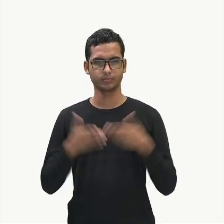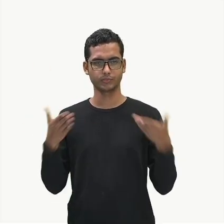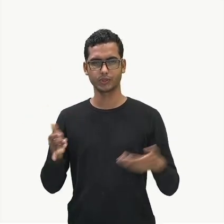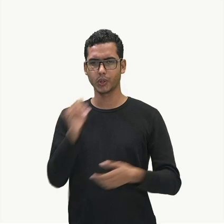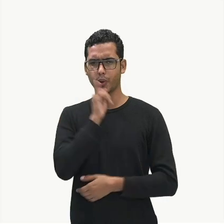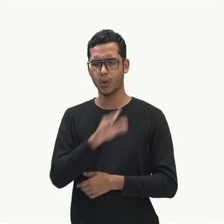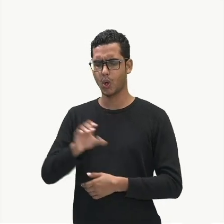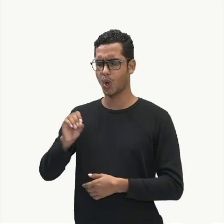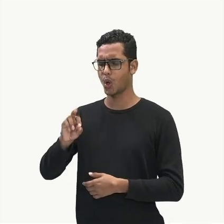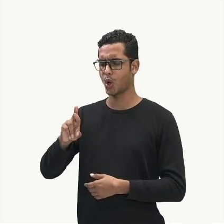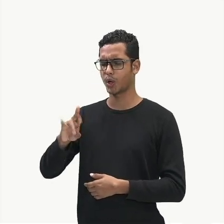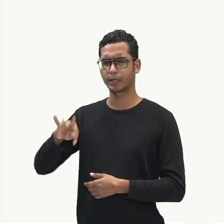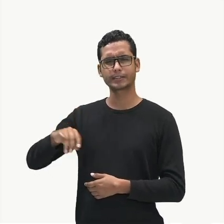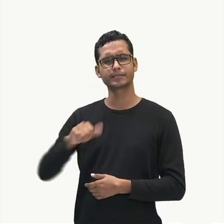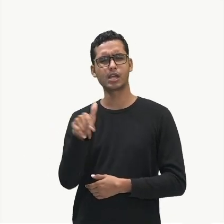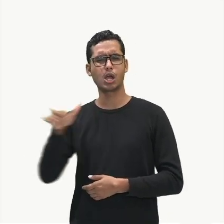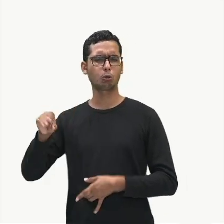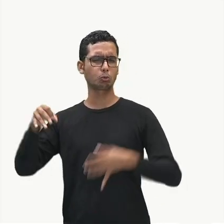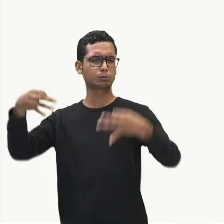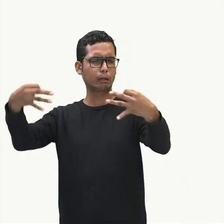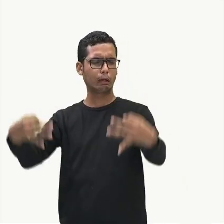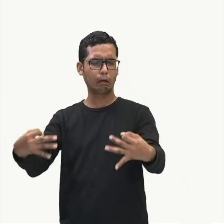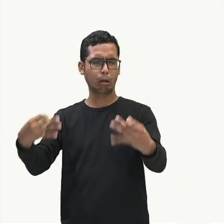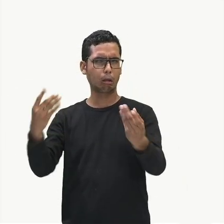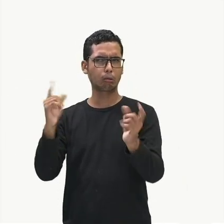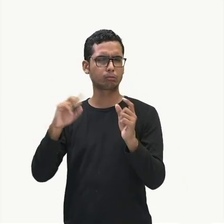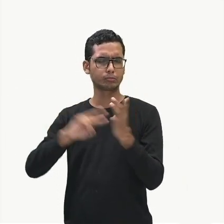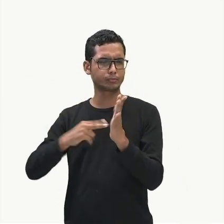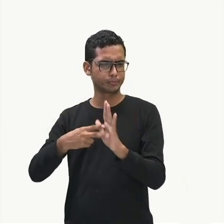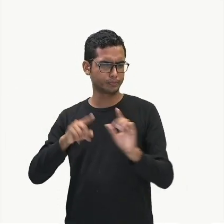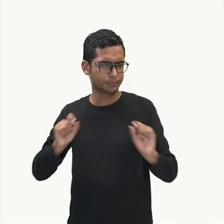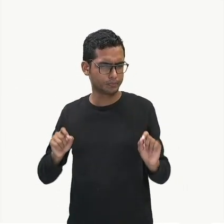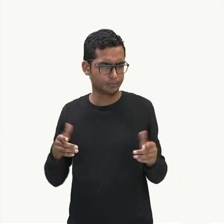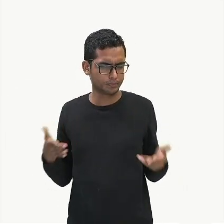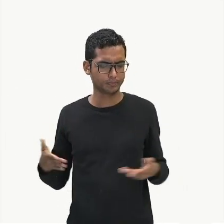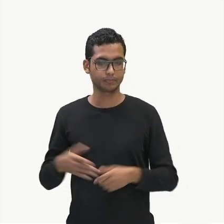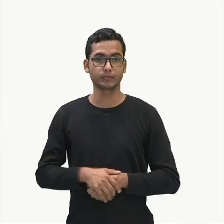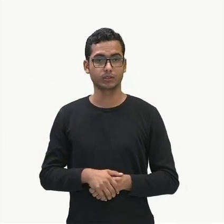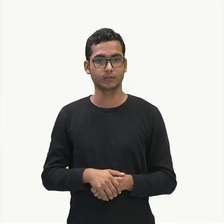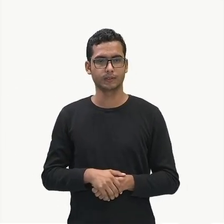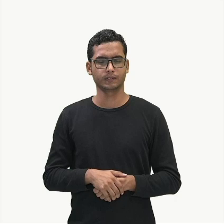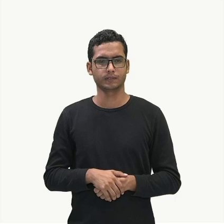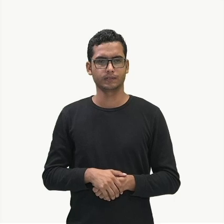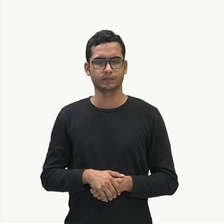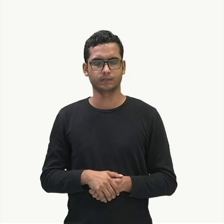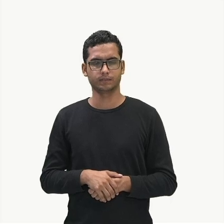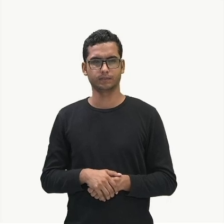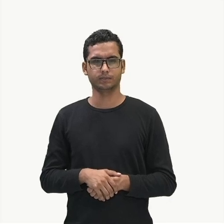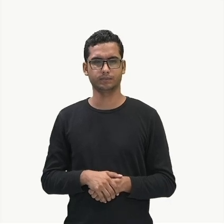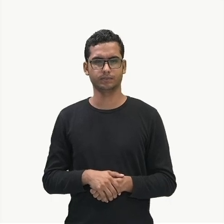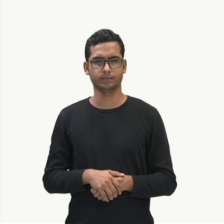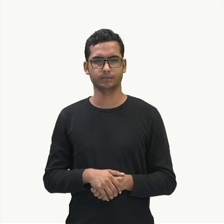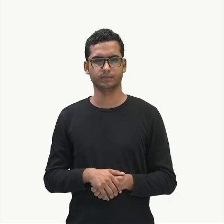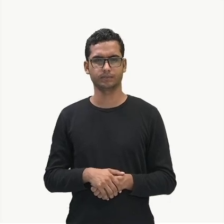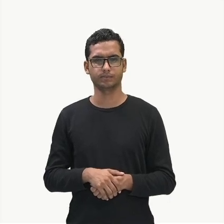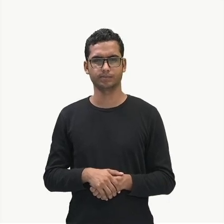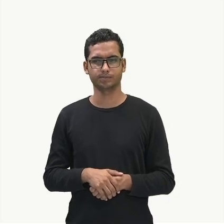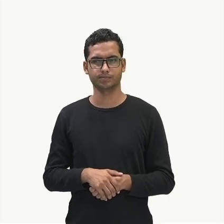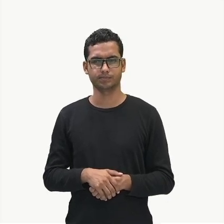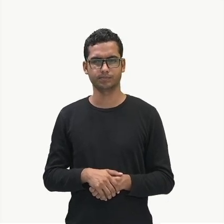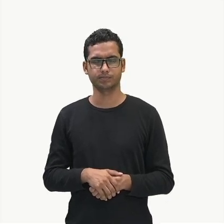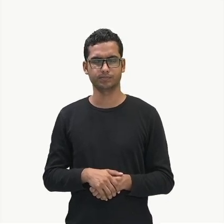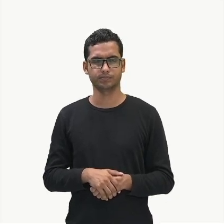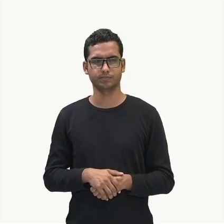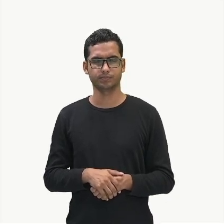orientação favorável, tá? O que significa dizer isso, essa palavra?